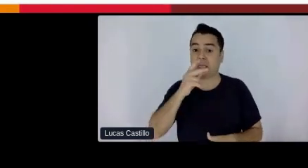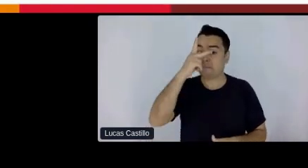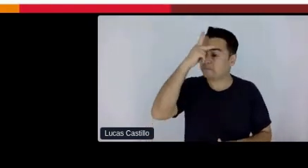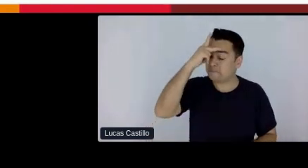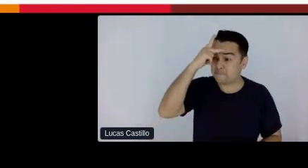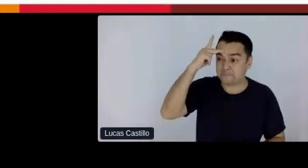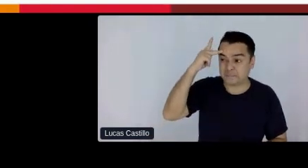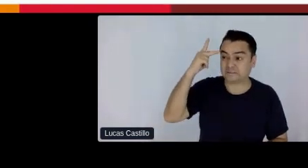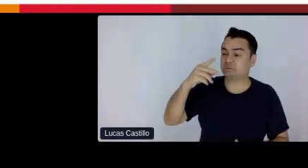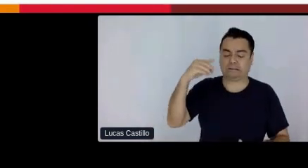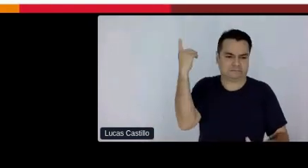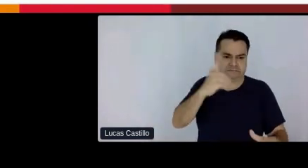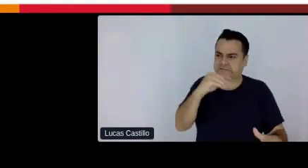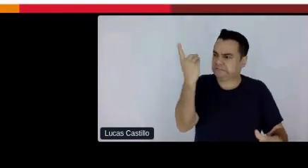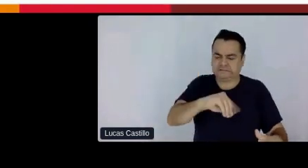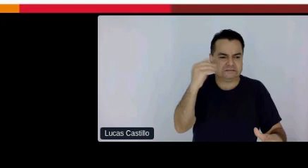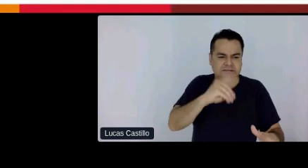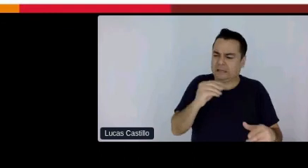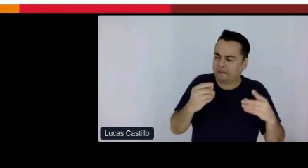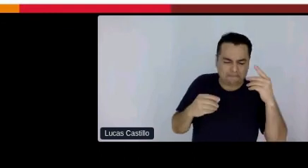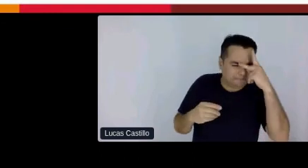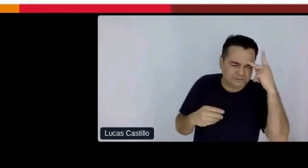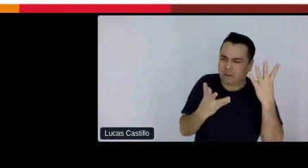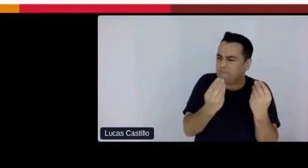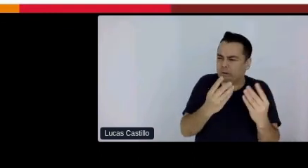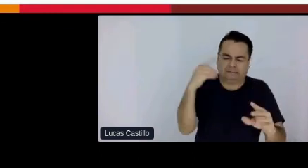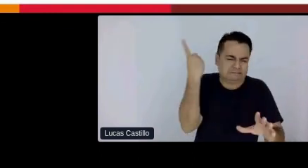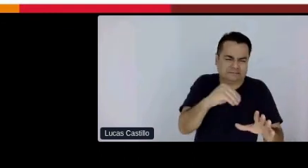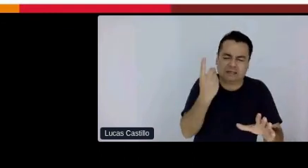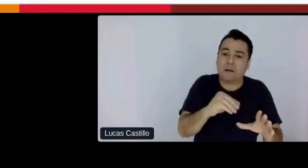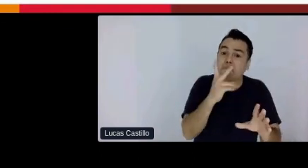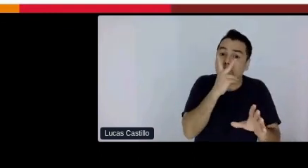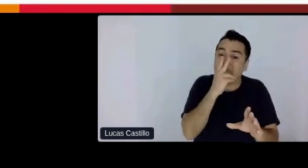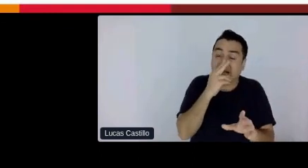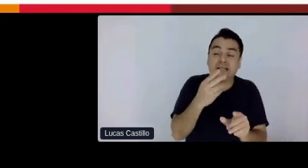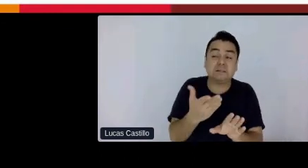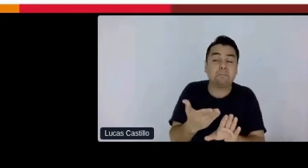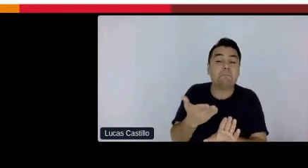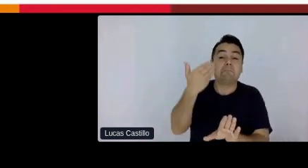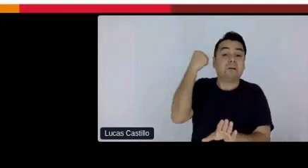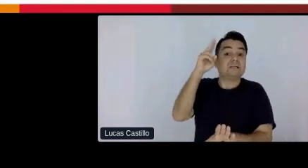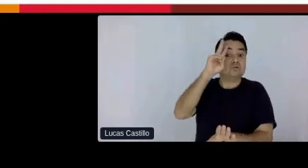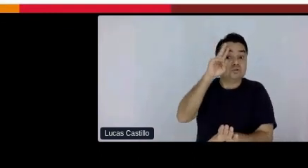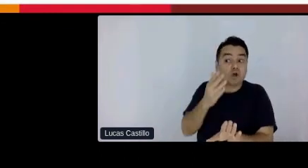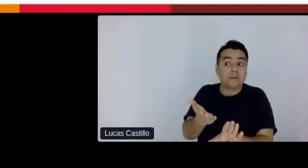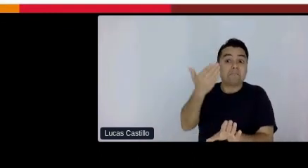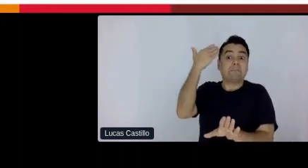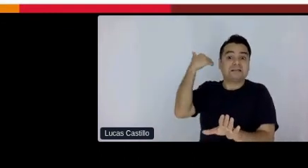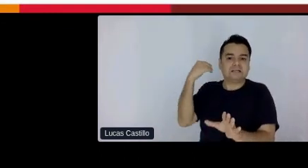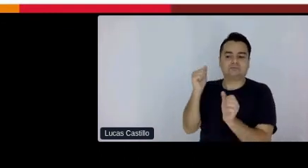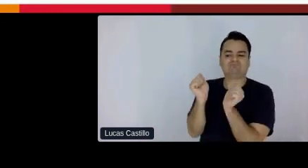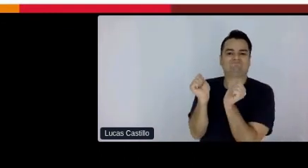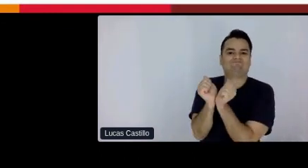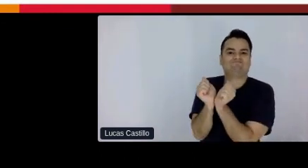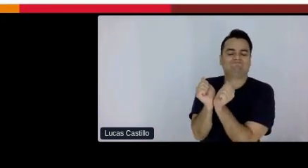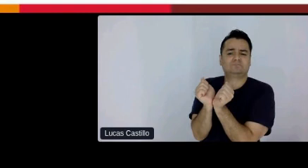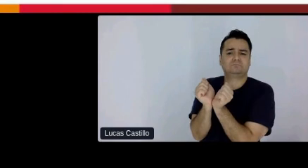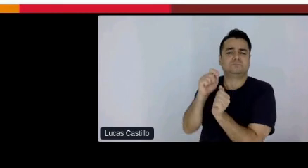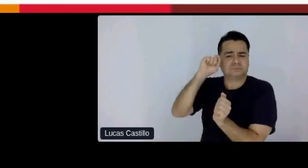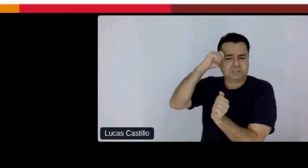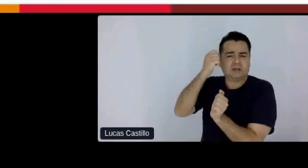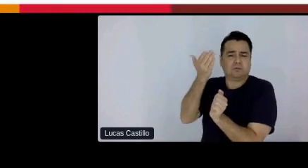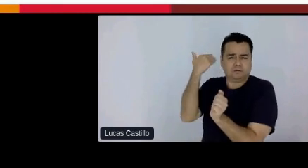pau, gente, são situações que se a gente for ler um pouquinho mais na história, o quanto isso aqui é agressivo com uma pessoa negra, tá? Você é uma